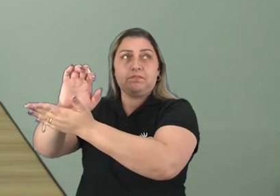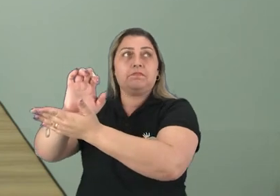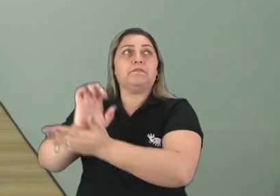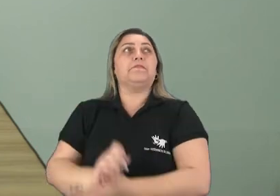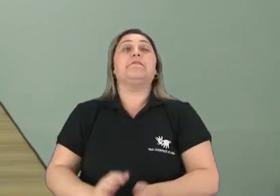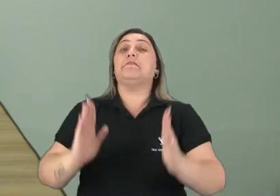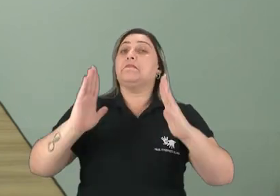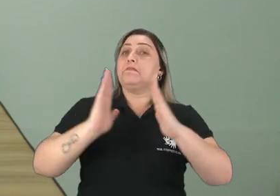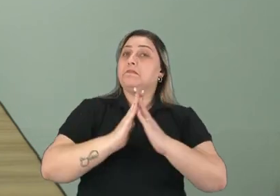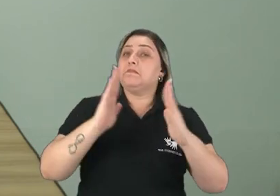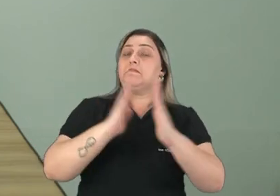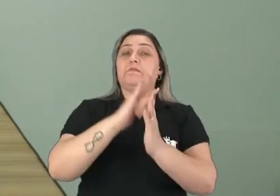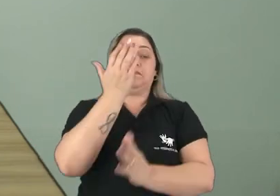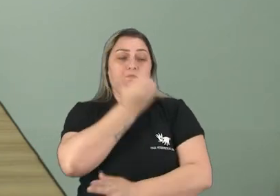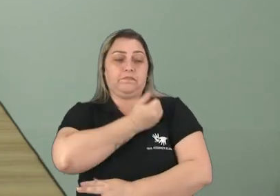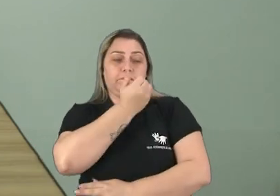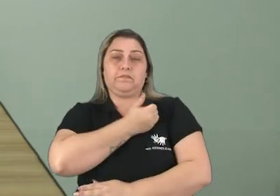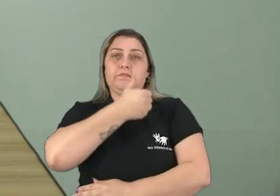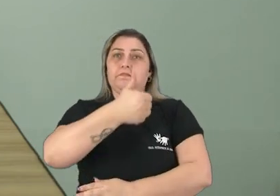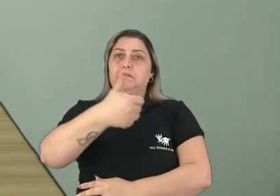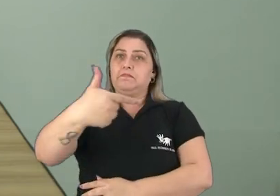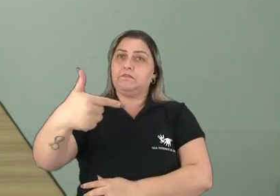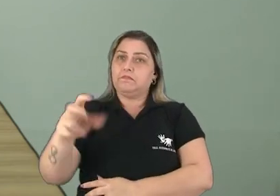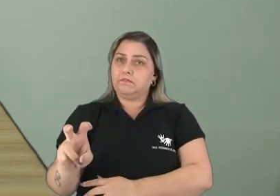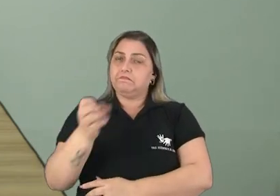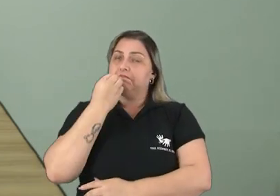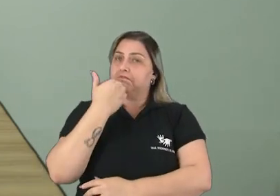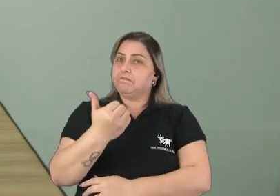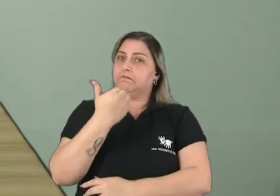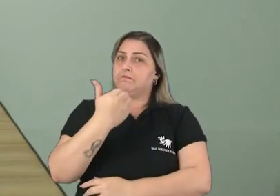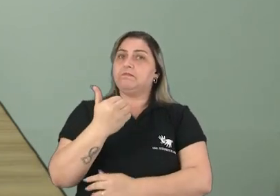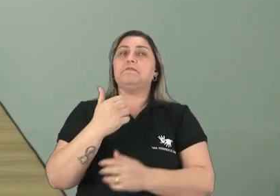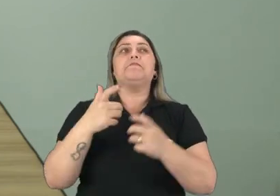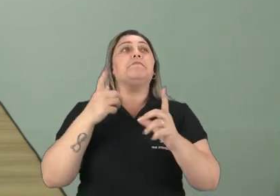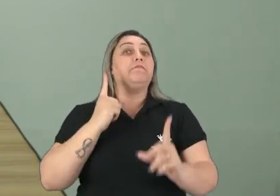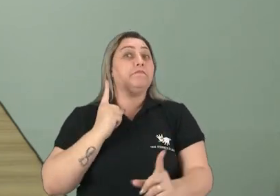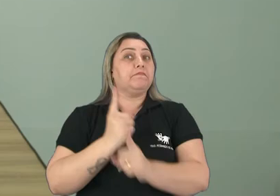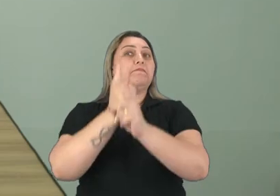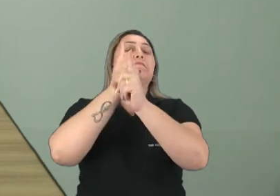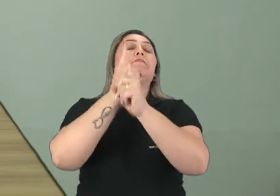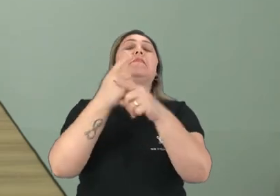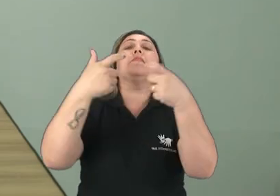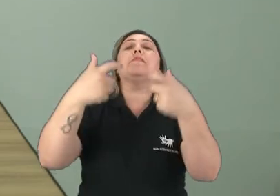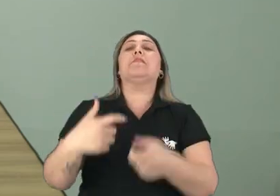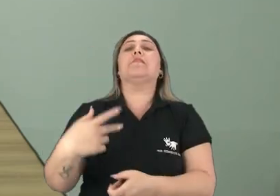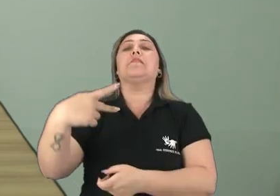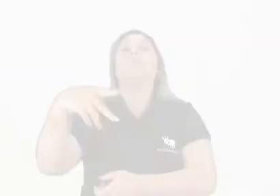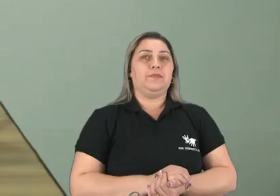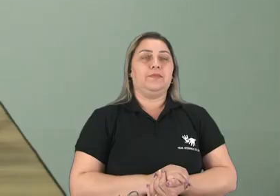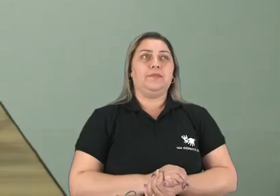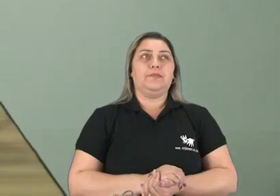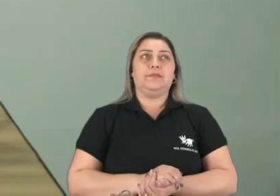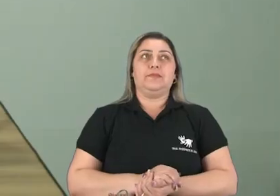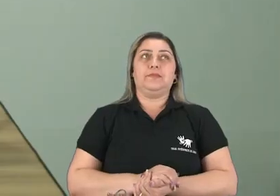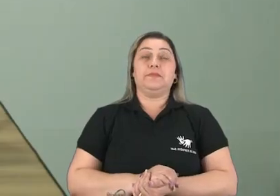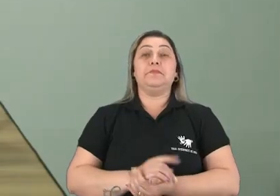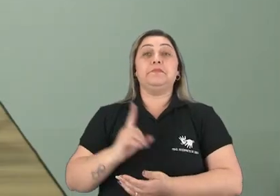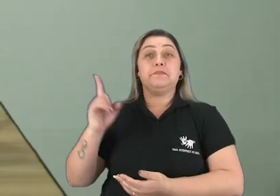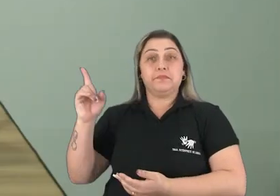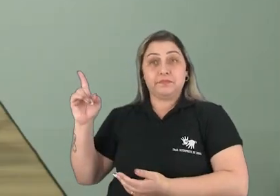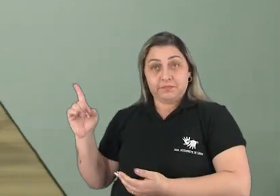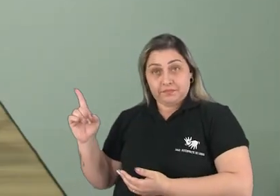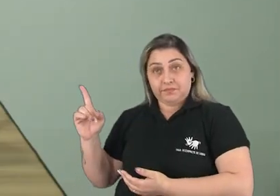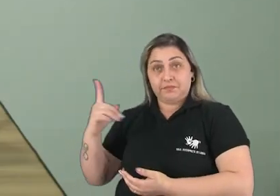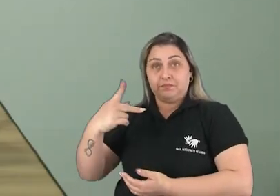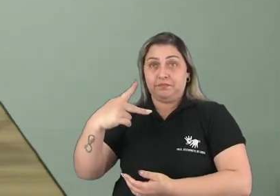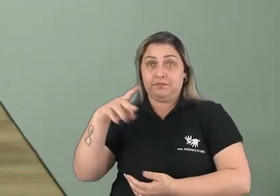na casa de número 125. Muito bem, localizamos onde Pedro mora. Esse